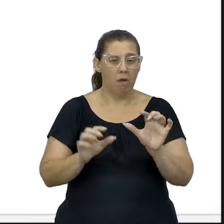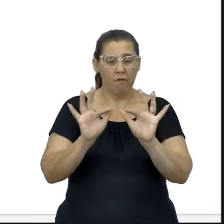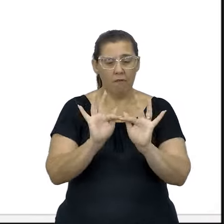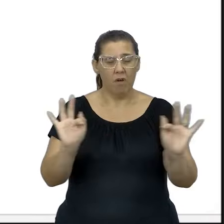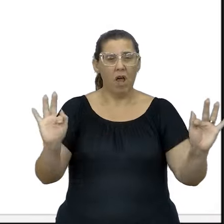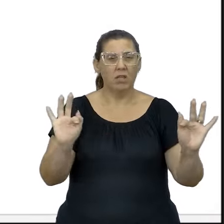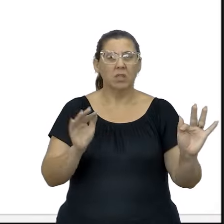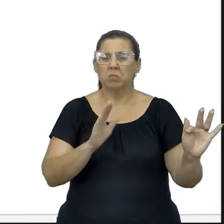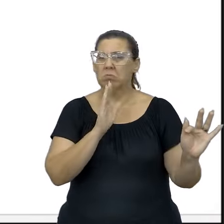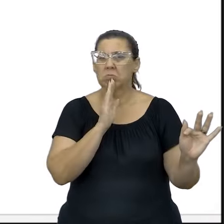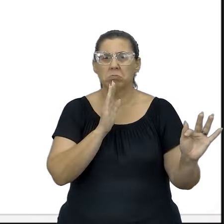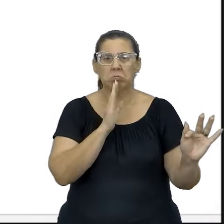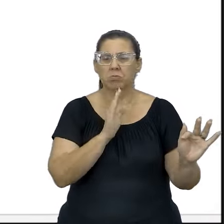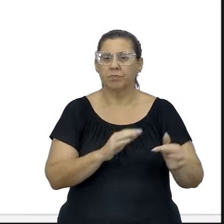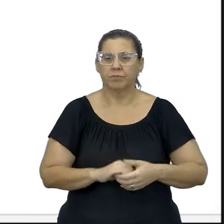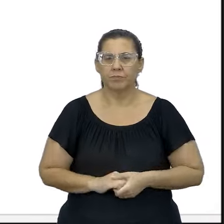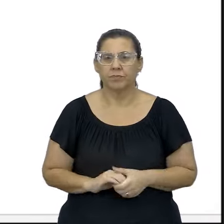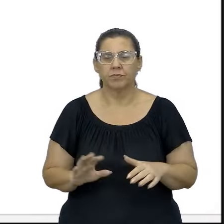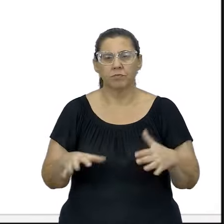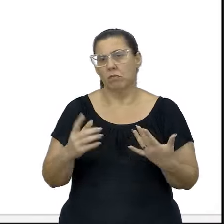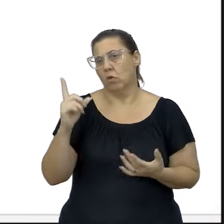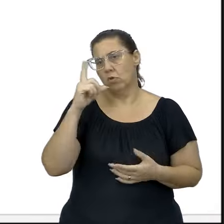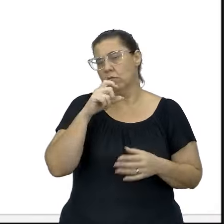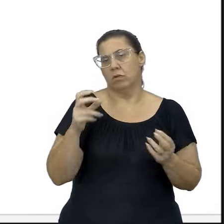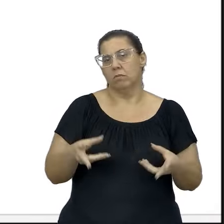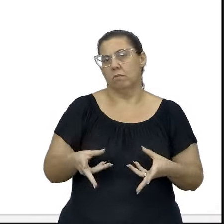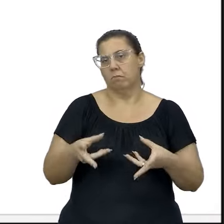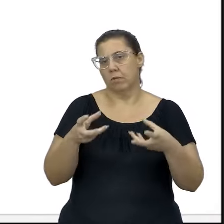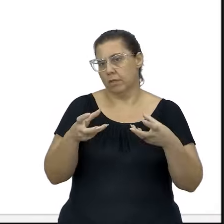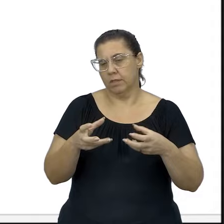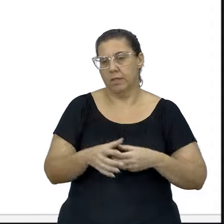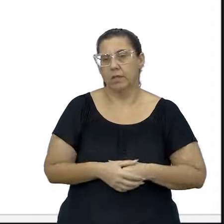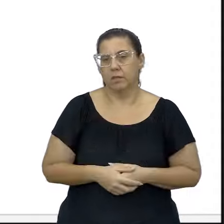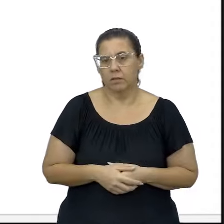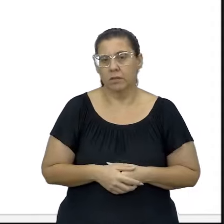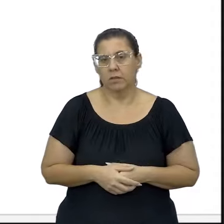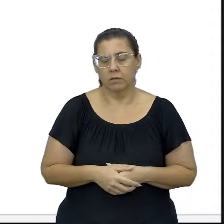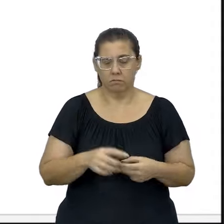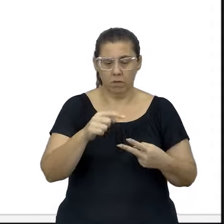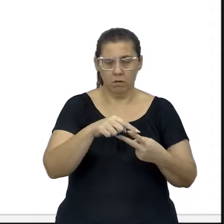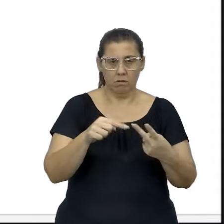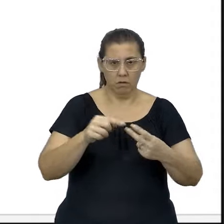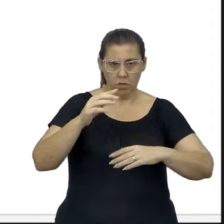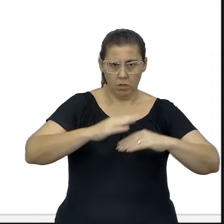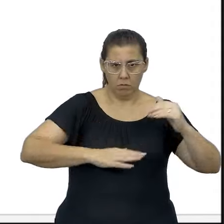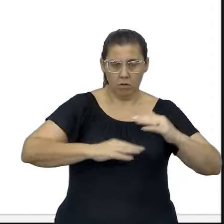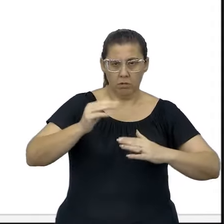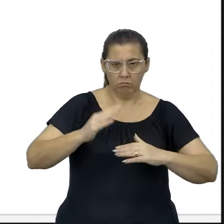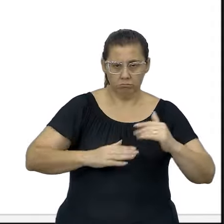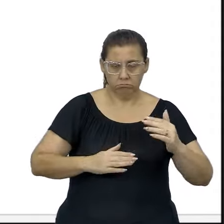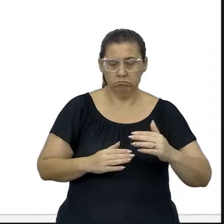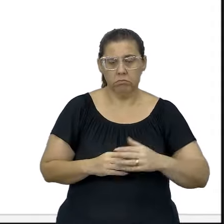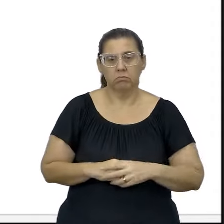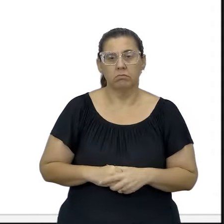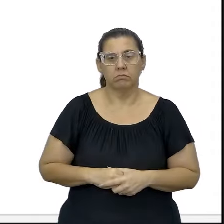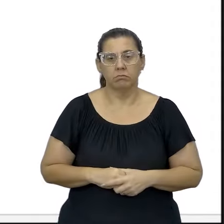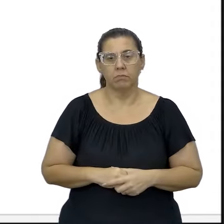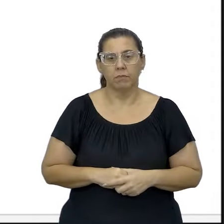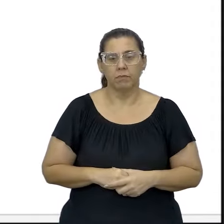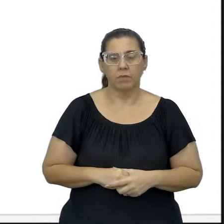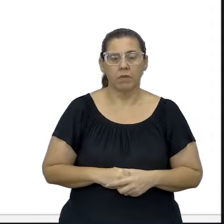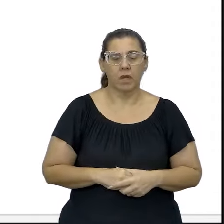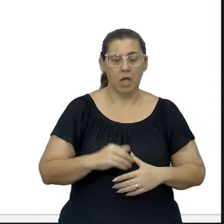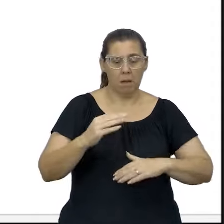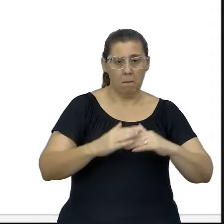diferentes gêneros. Então, não é difícil perceber que essas duas habilidades, elas dizem respeito à ação